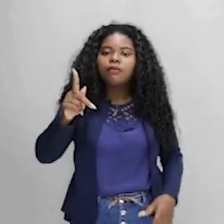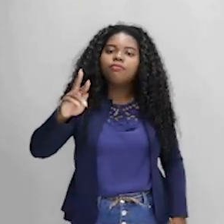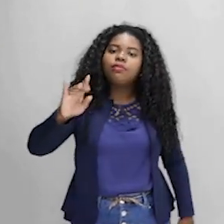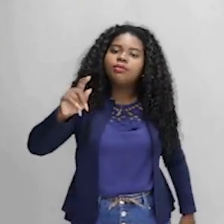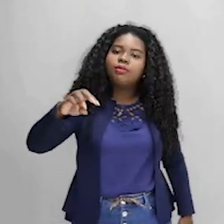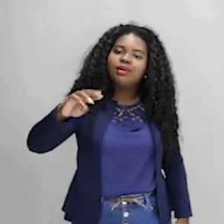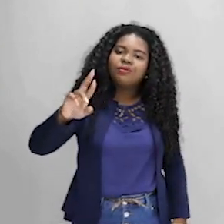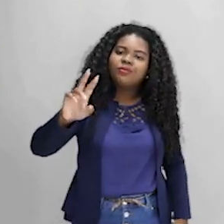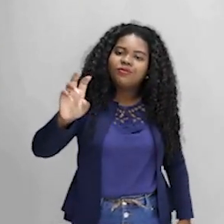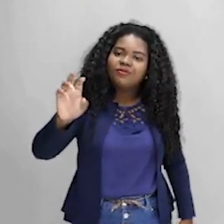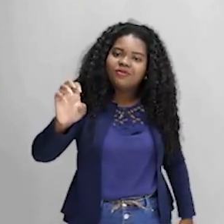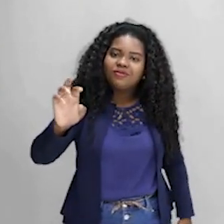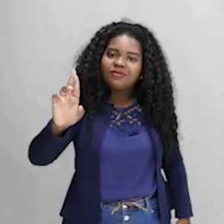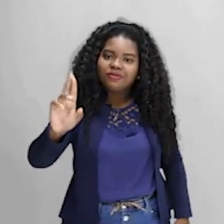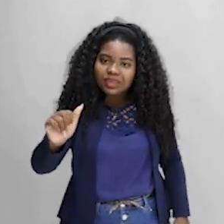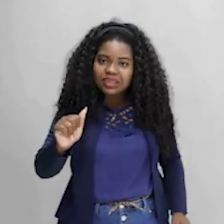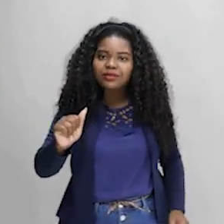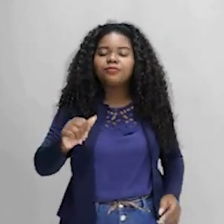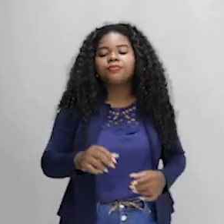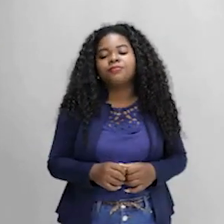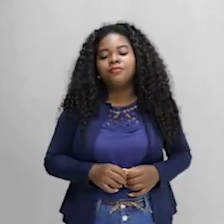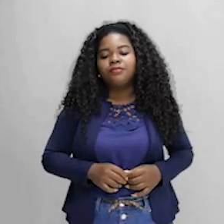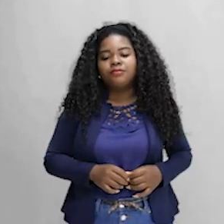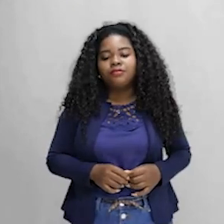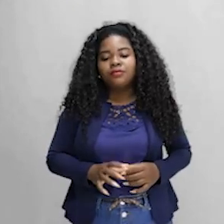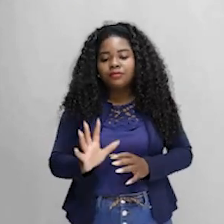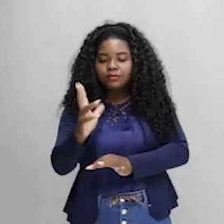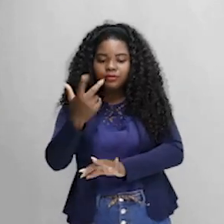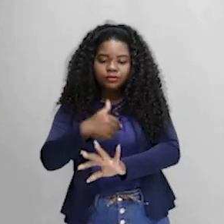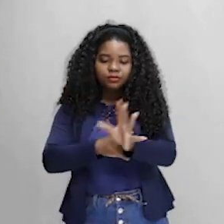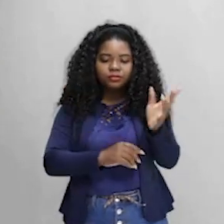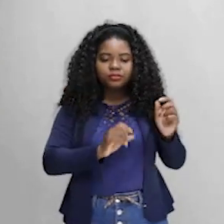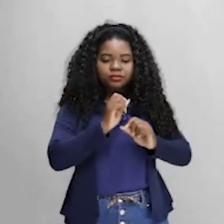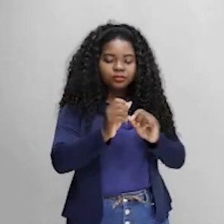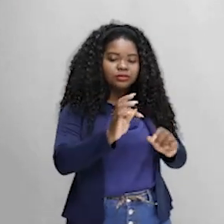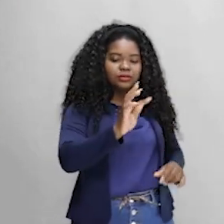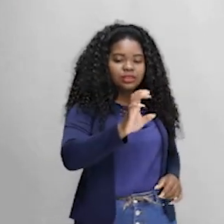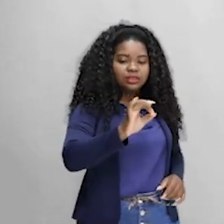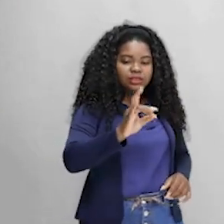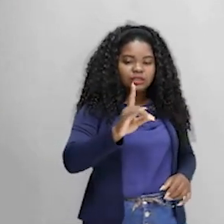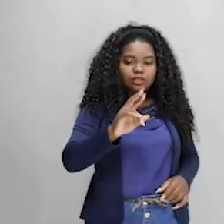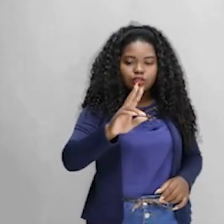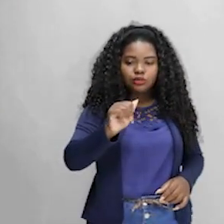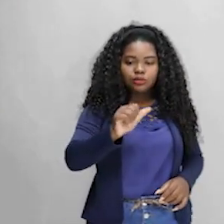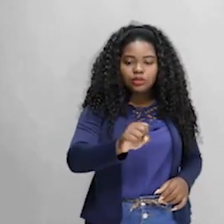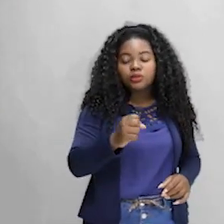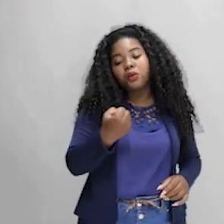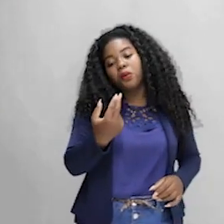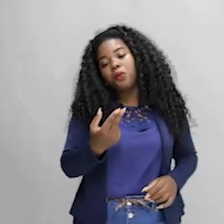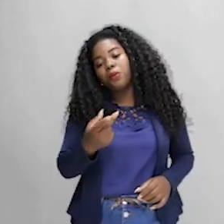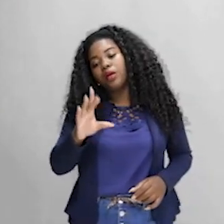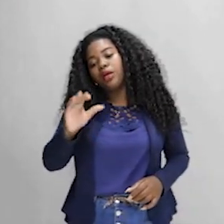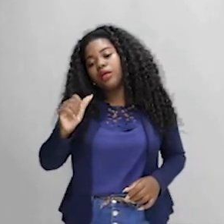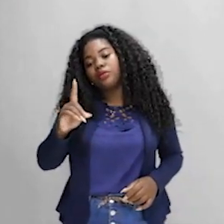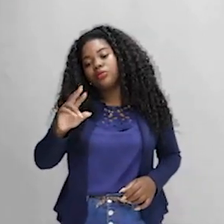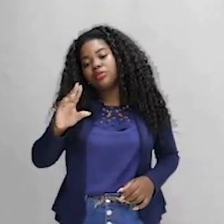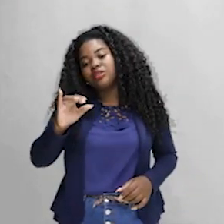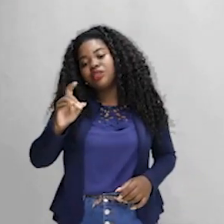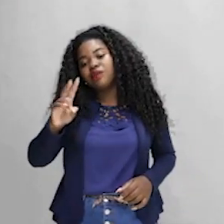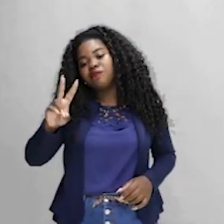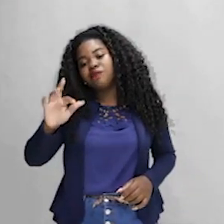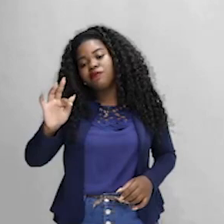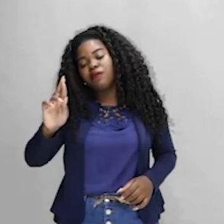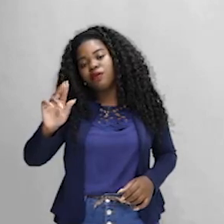desabrochando. Essas florestas, galera, elas são chamadas de florestas decíduas ou caducifólias, justamente porque perdem as